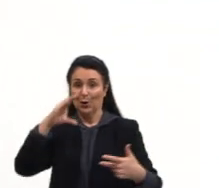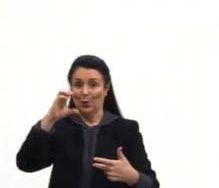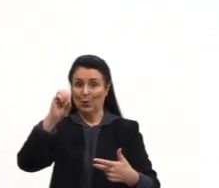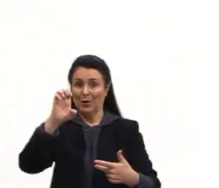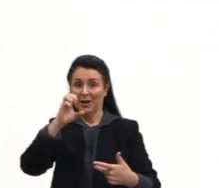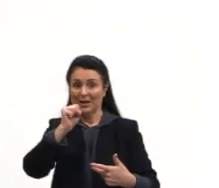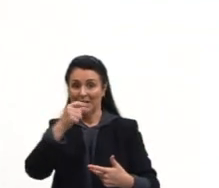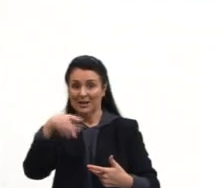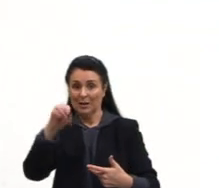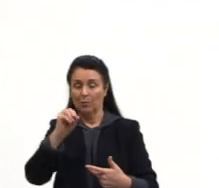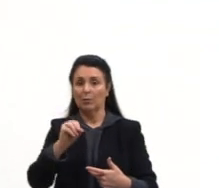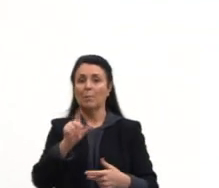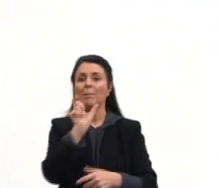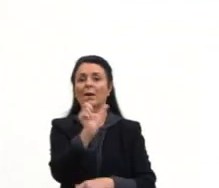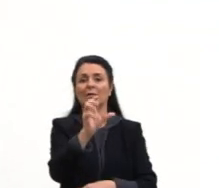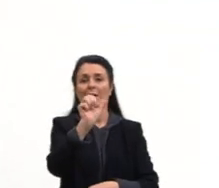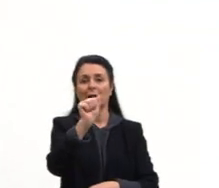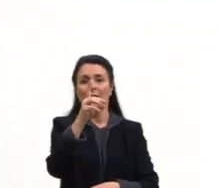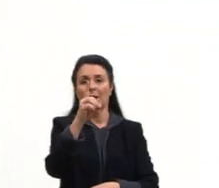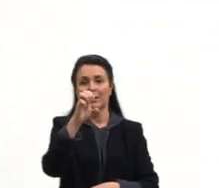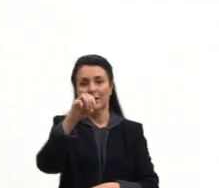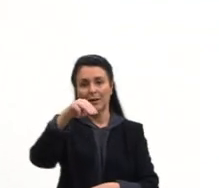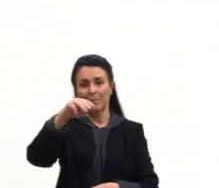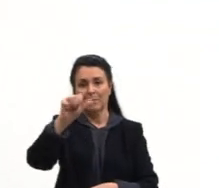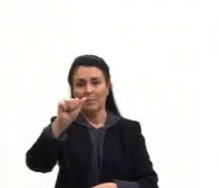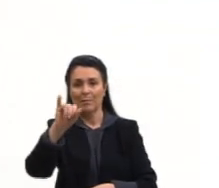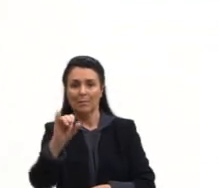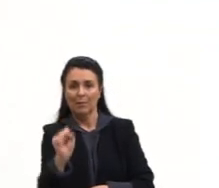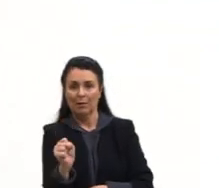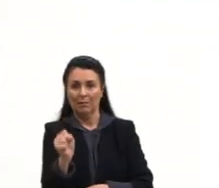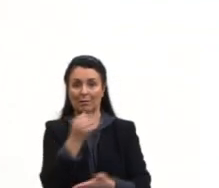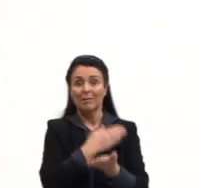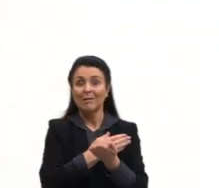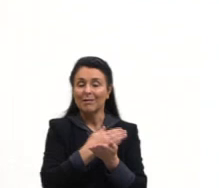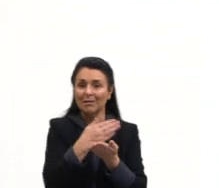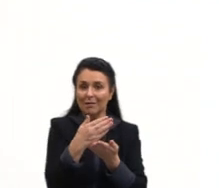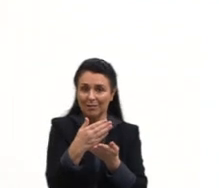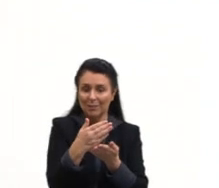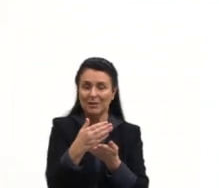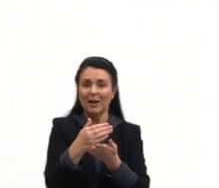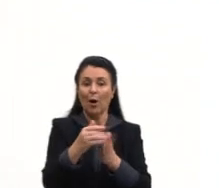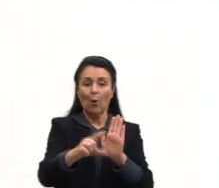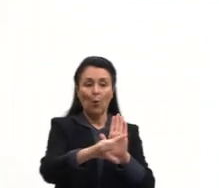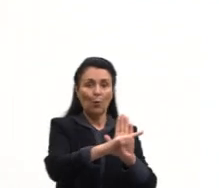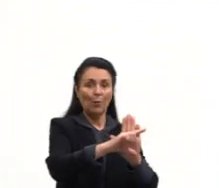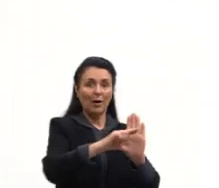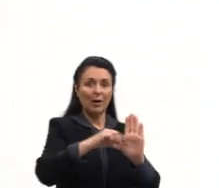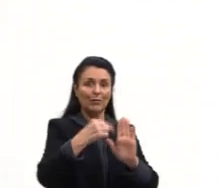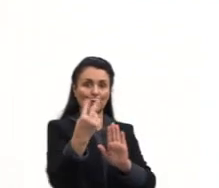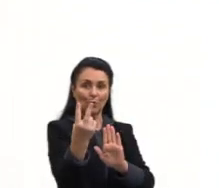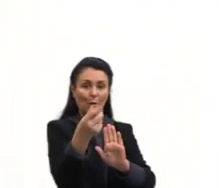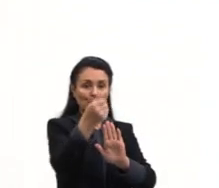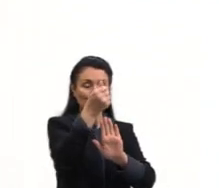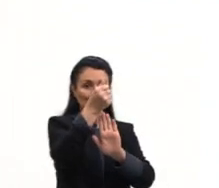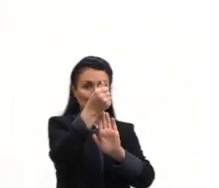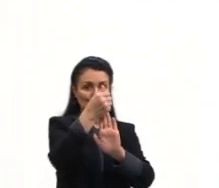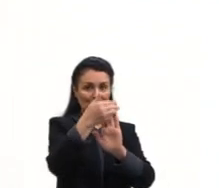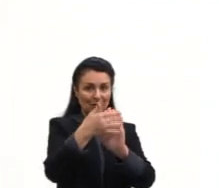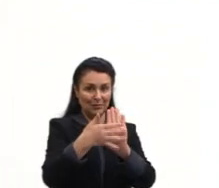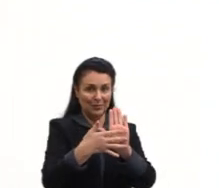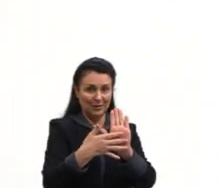a demais e para começar esse parágrafo 2 desenvolvimento